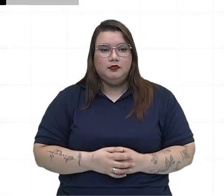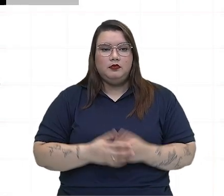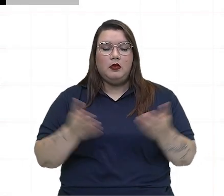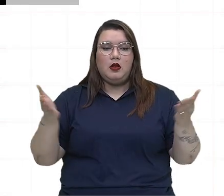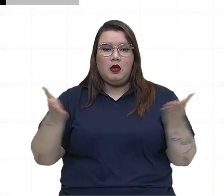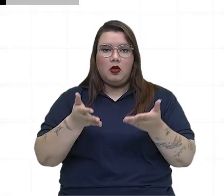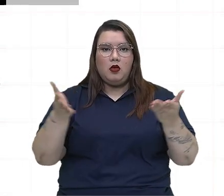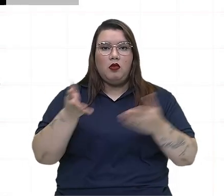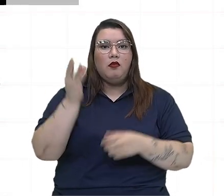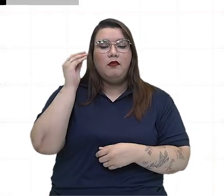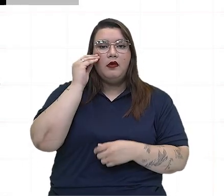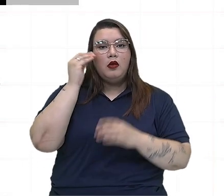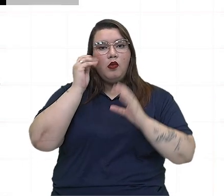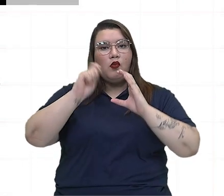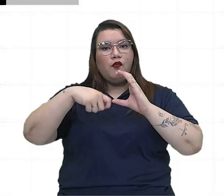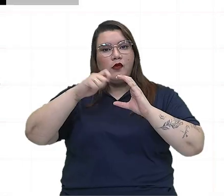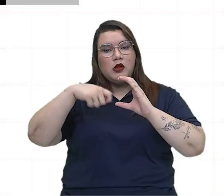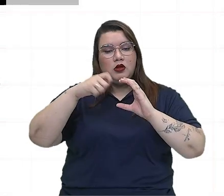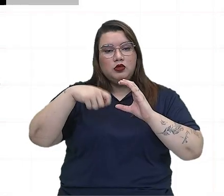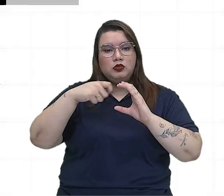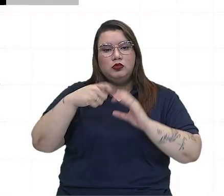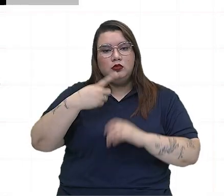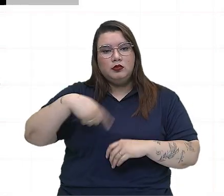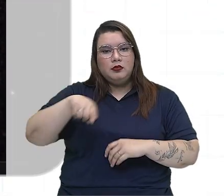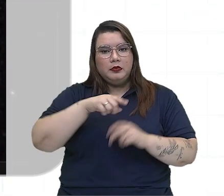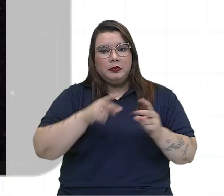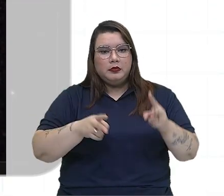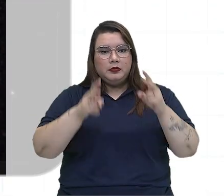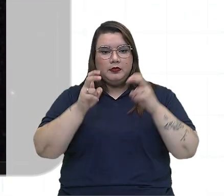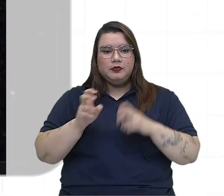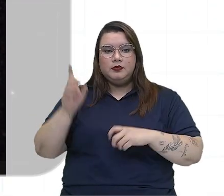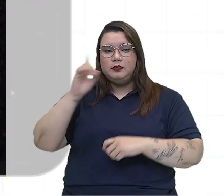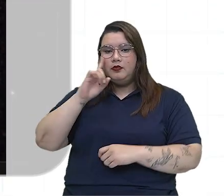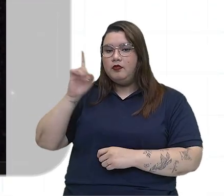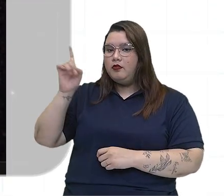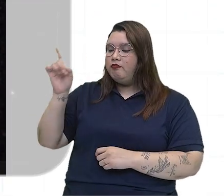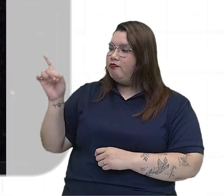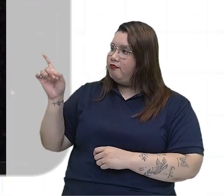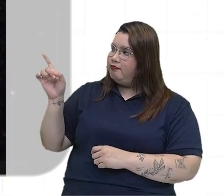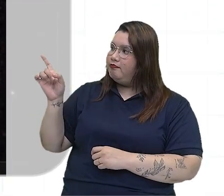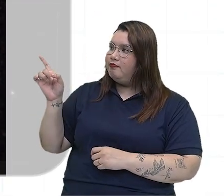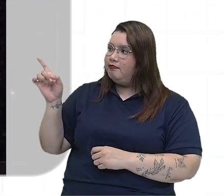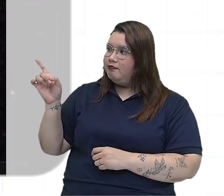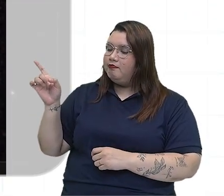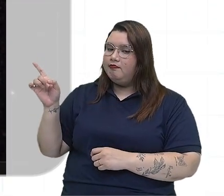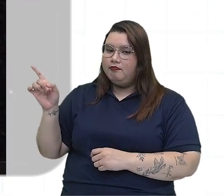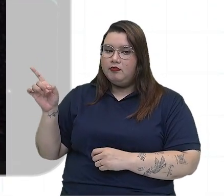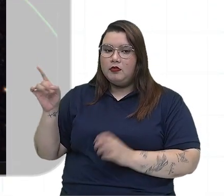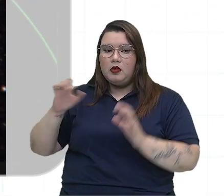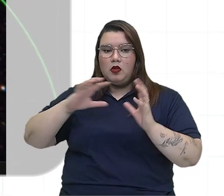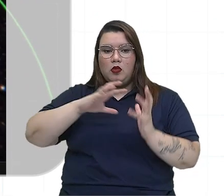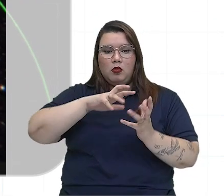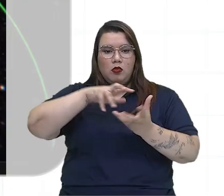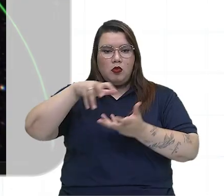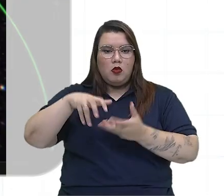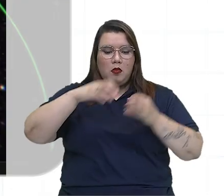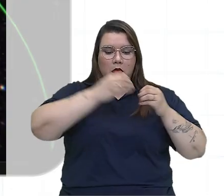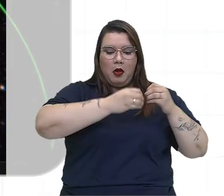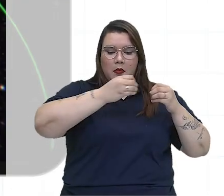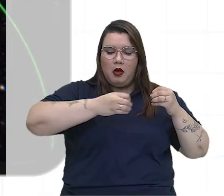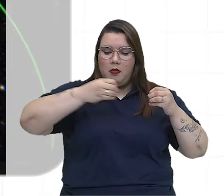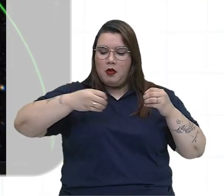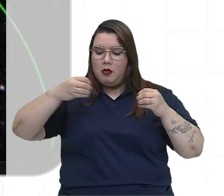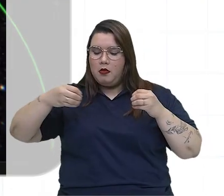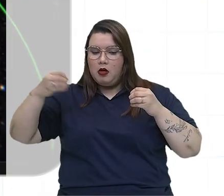significativa. Agora sim, a gente vai para a animação, e vocês estão vendo agora a disposição dos